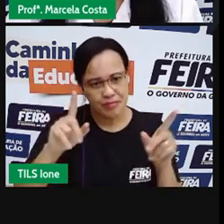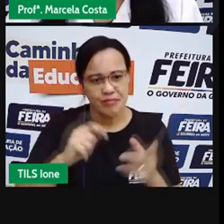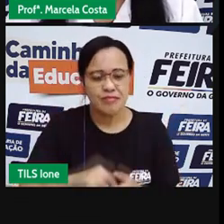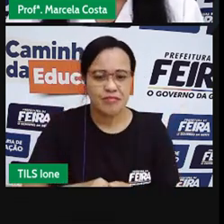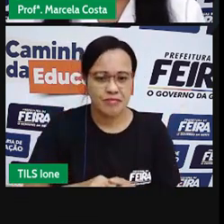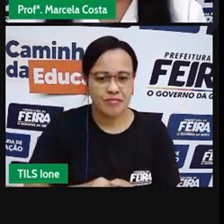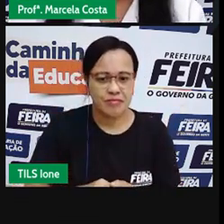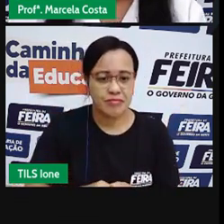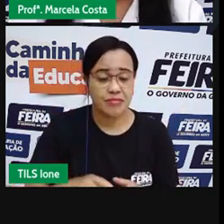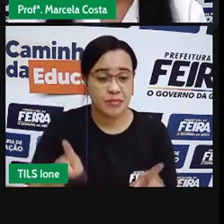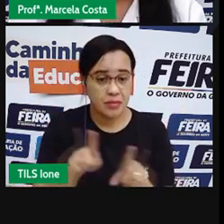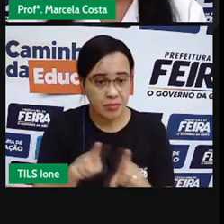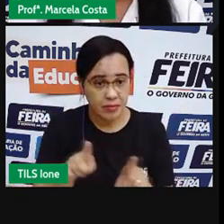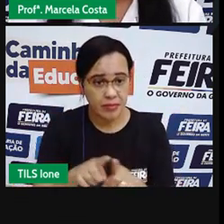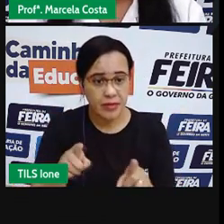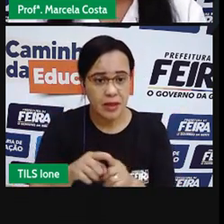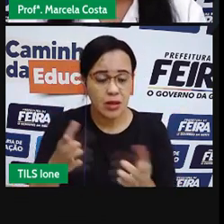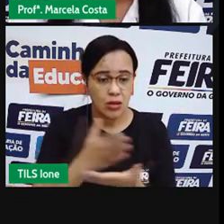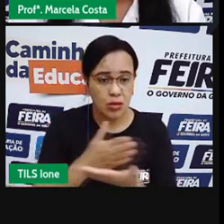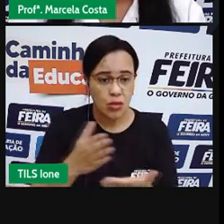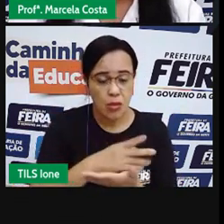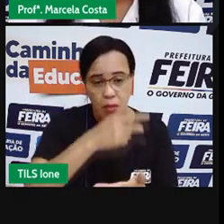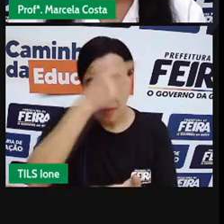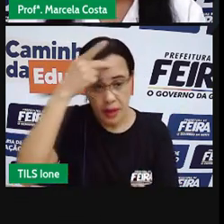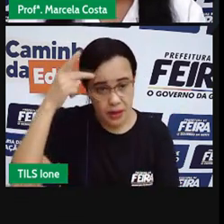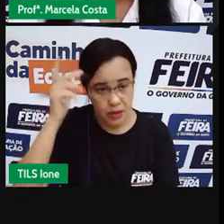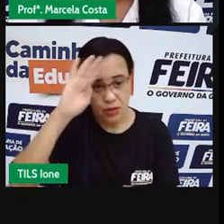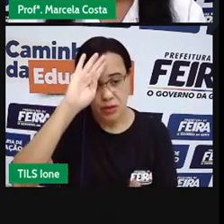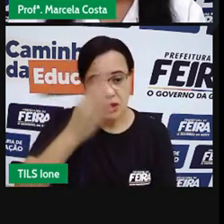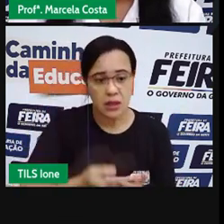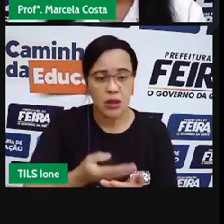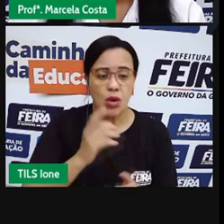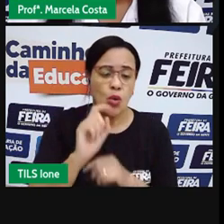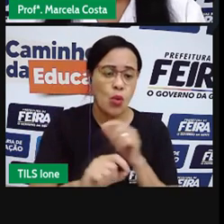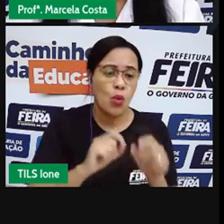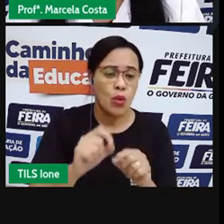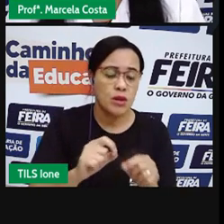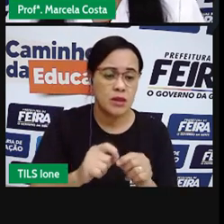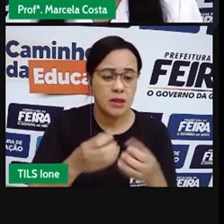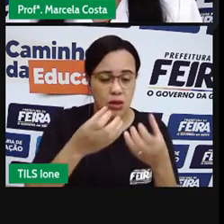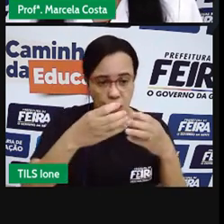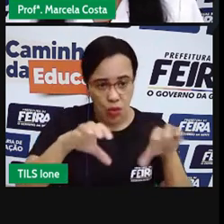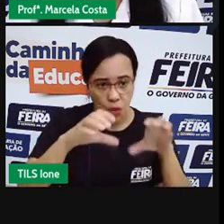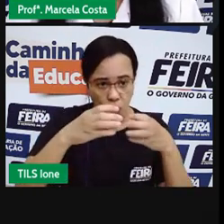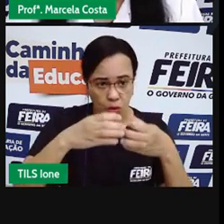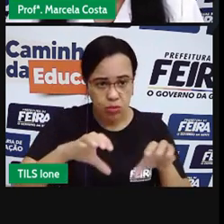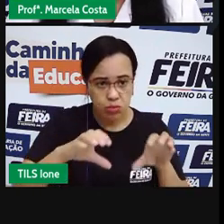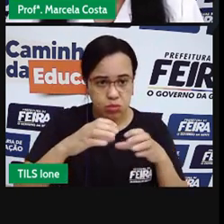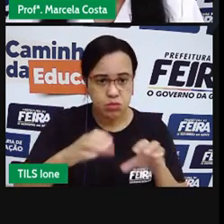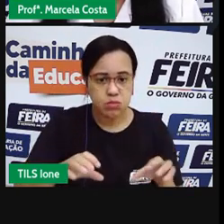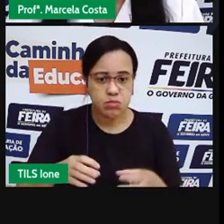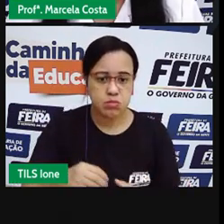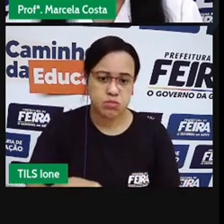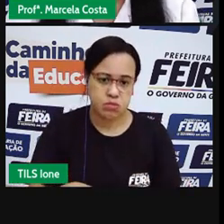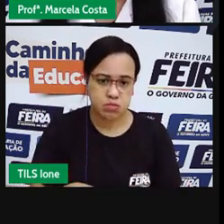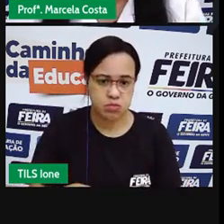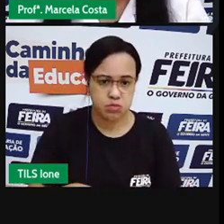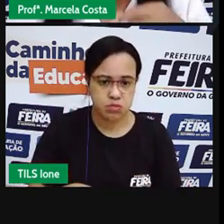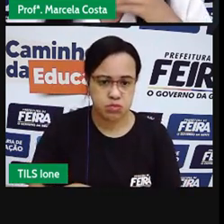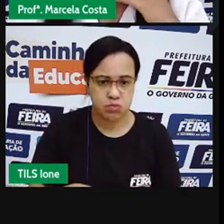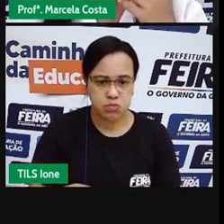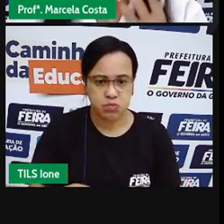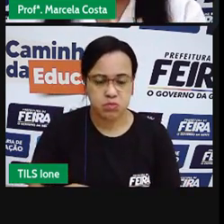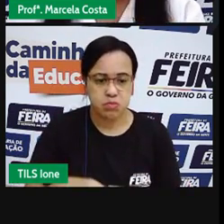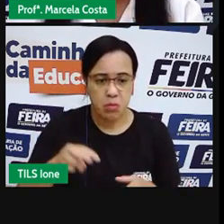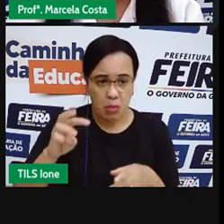Além disso, muitas pessoas ainda acreditam que os ovos com cor amarronzada